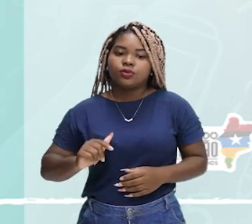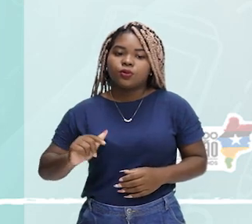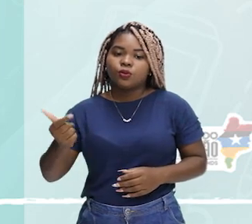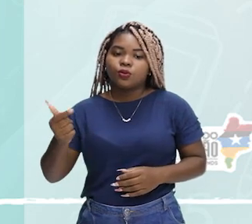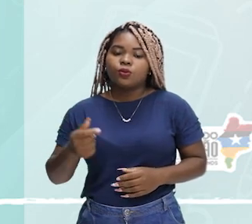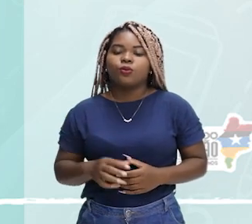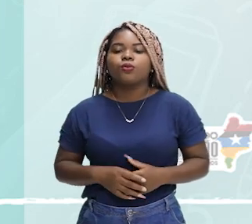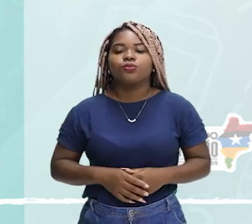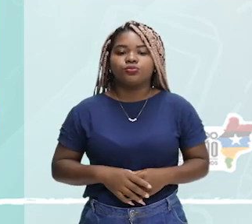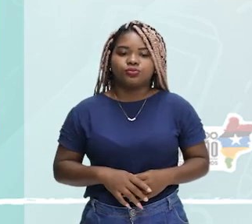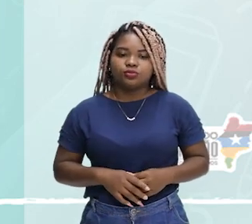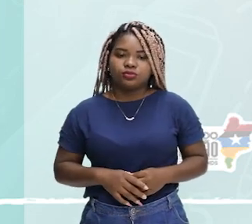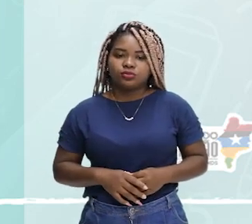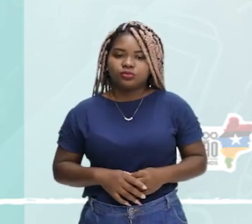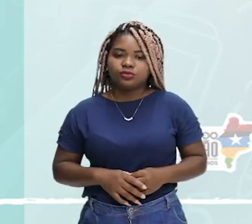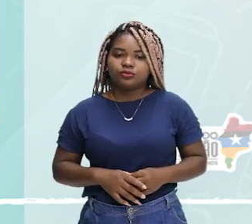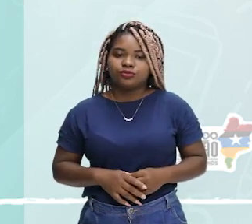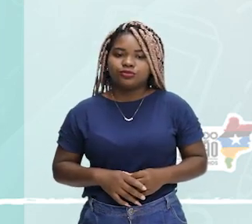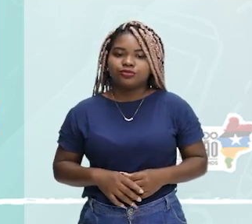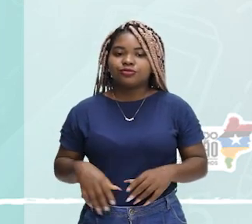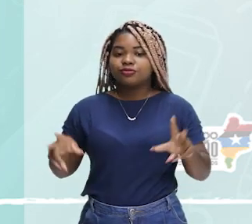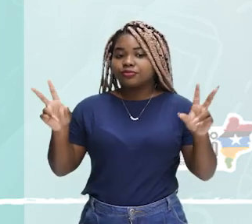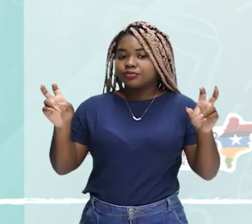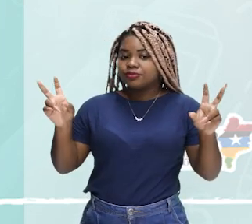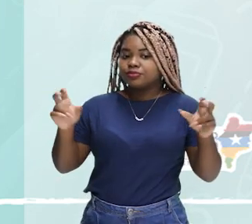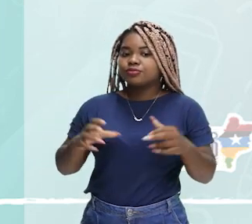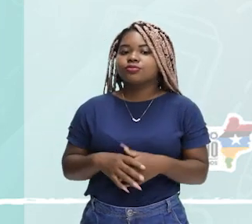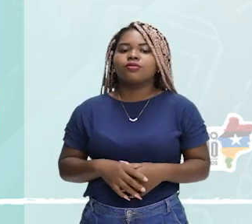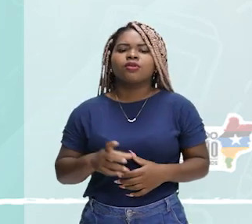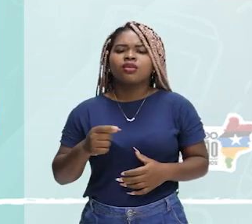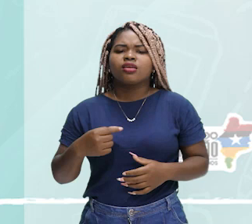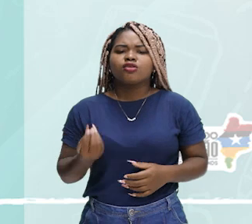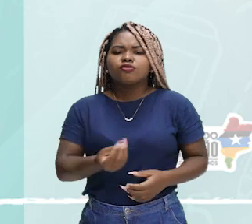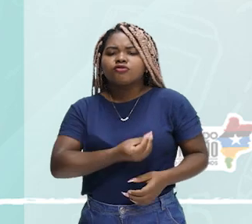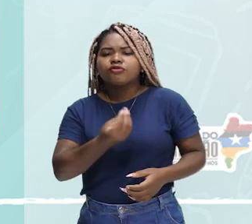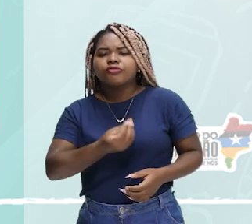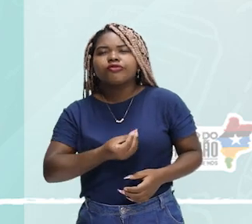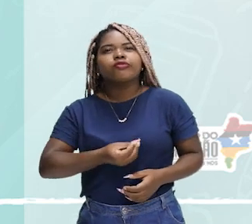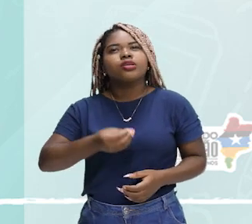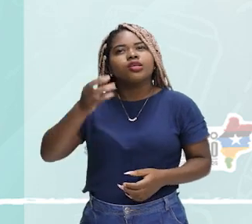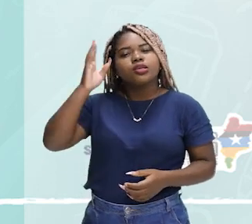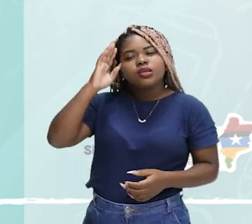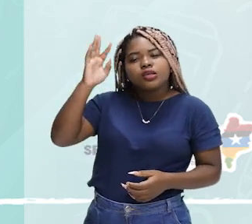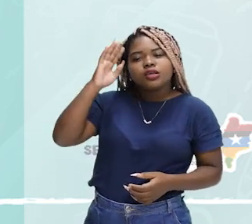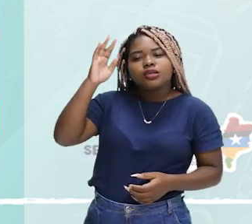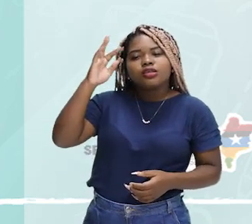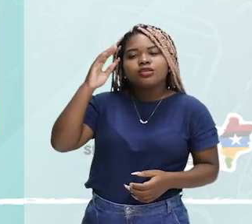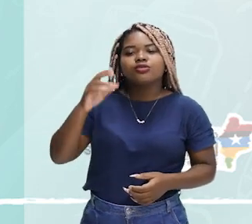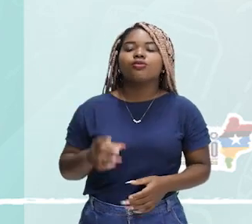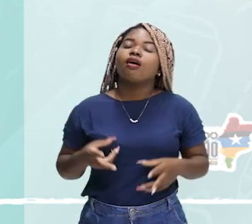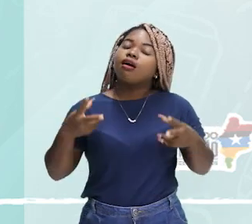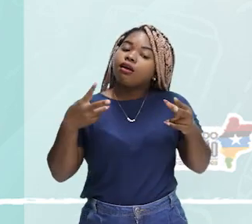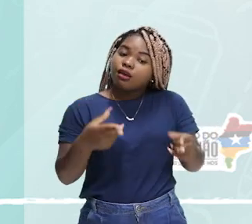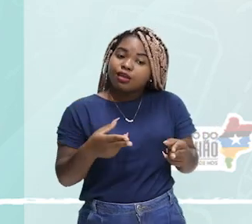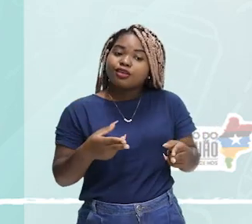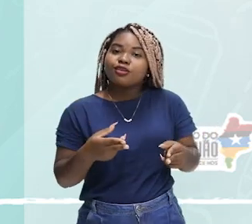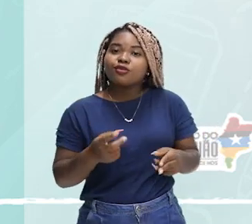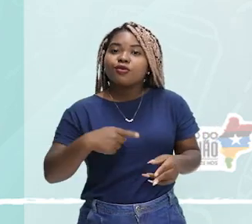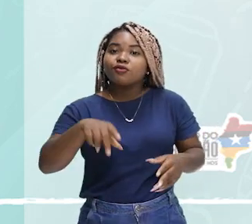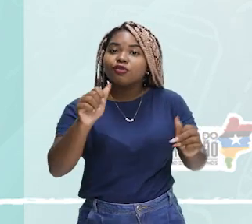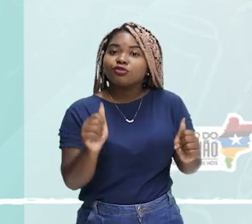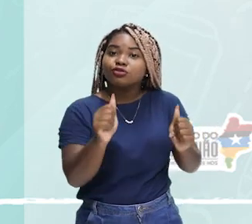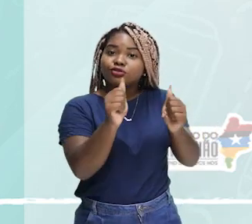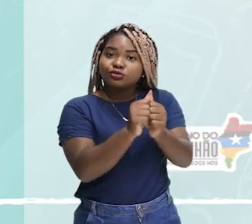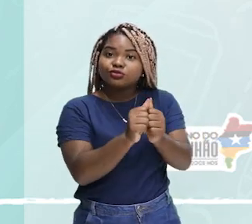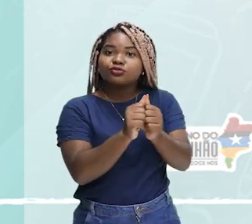aqui do Charlie Brown Jr., né? O lugar ao sol. Nossas vidas, nossos sonhos têm o mesmo valor. Eu vou com você para onde